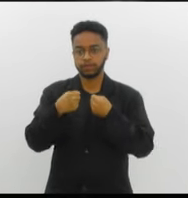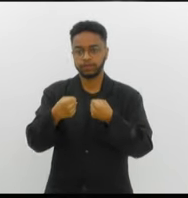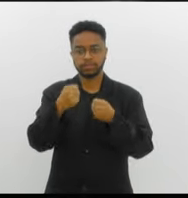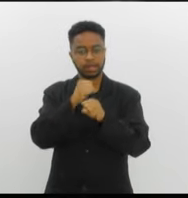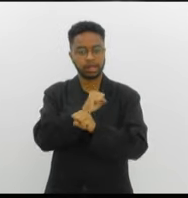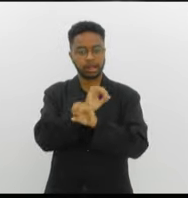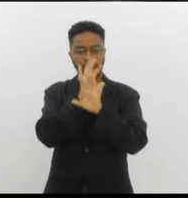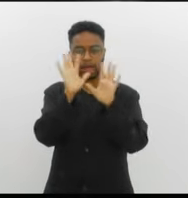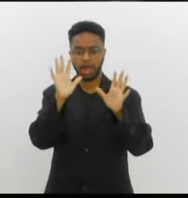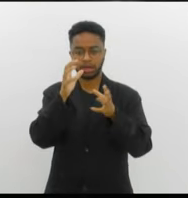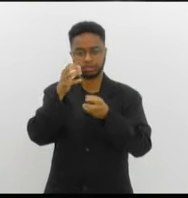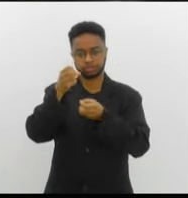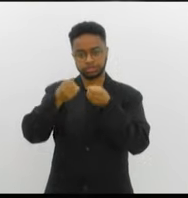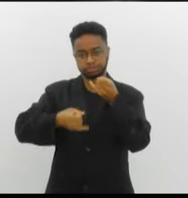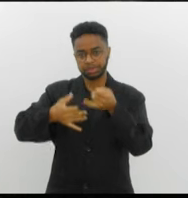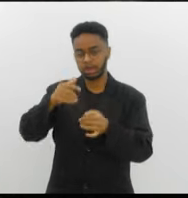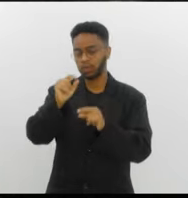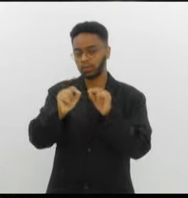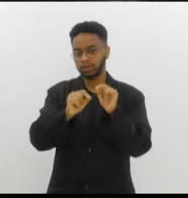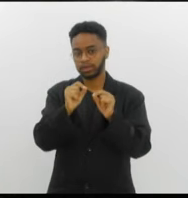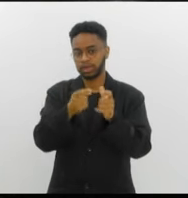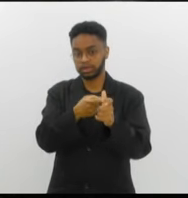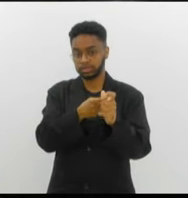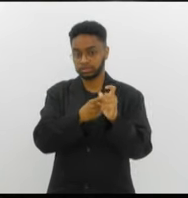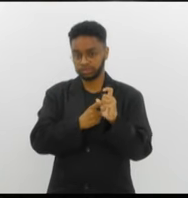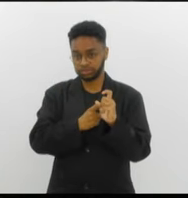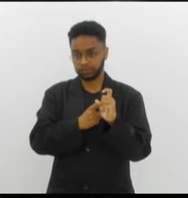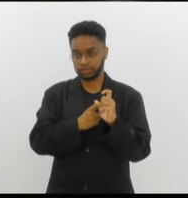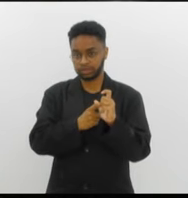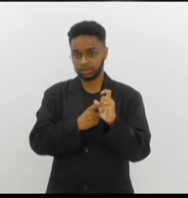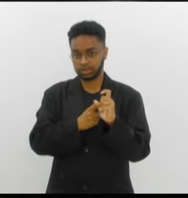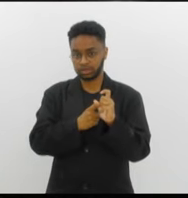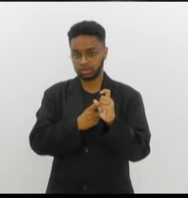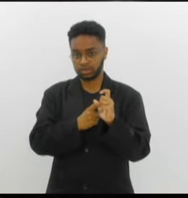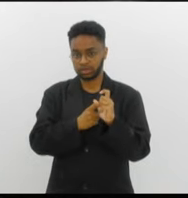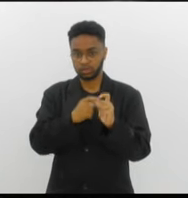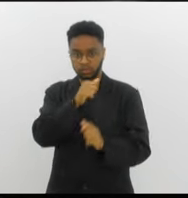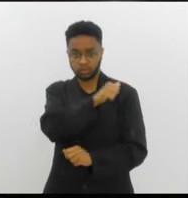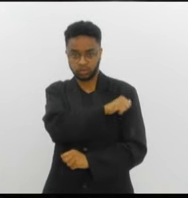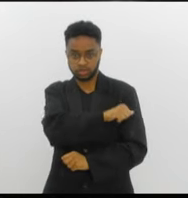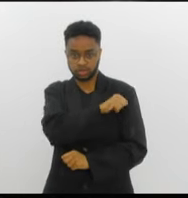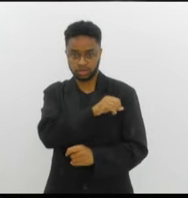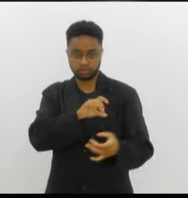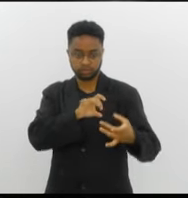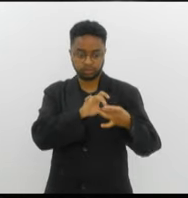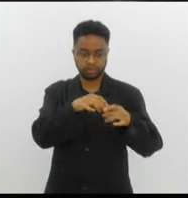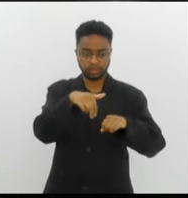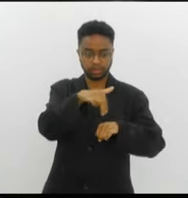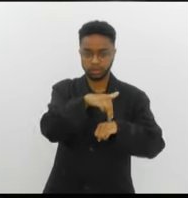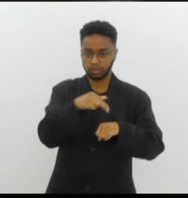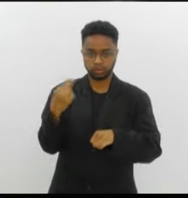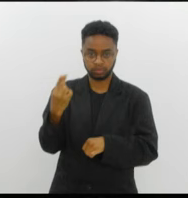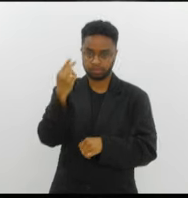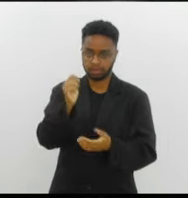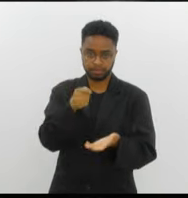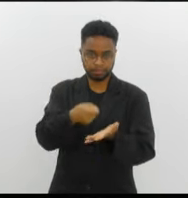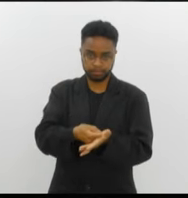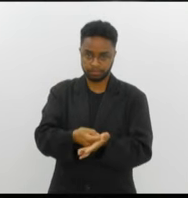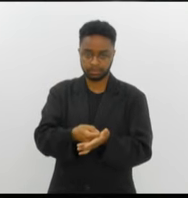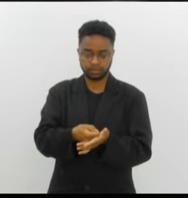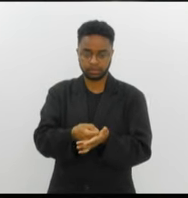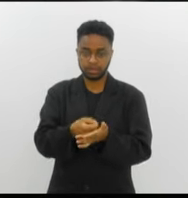clareza é que a dívida do Estado com a União é impagável. Porque se a